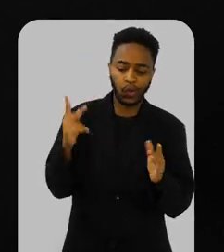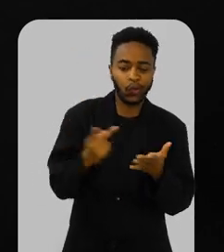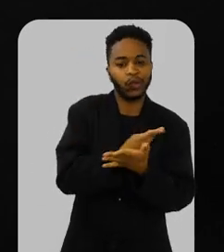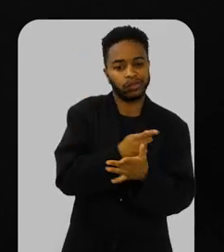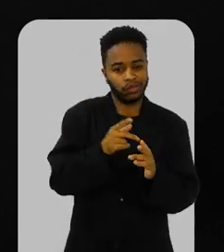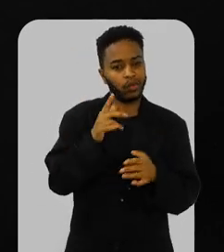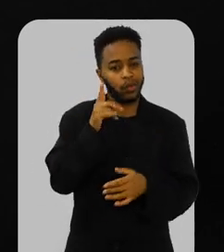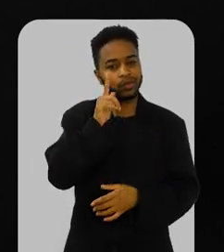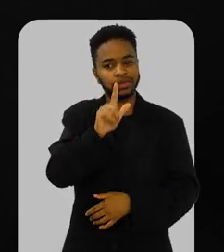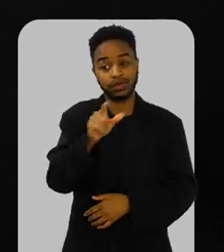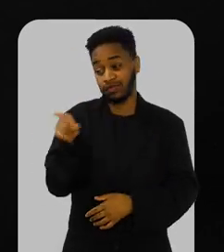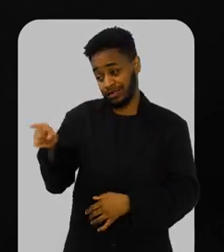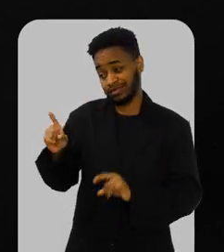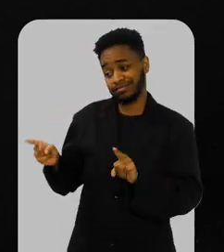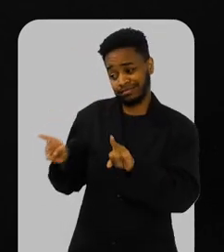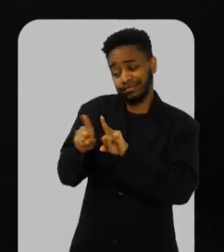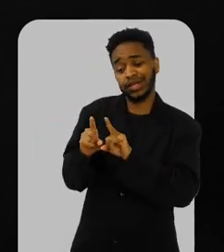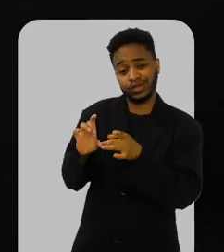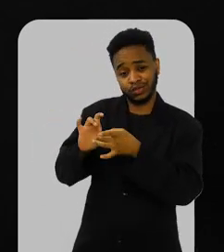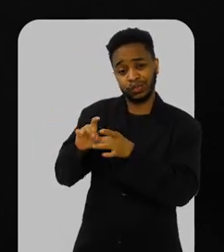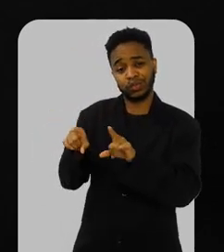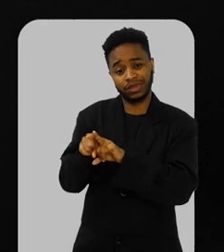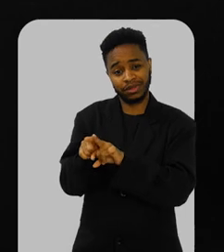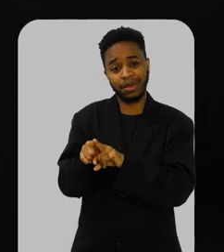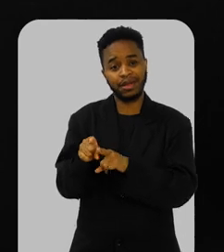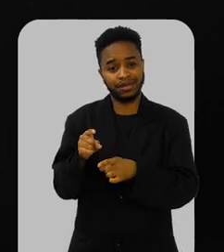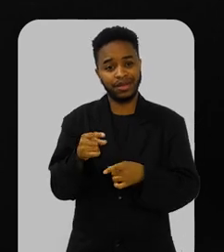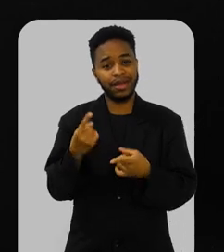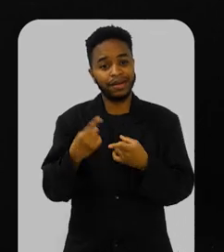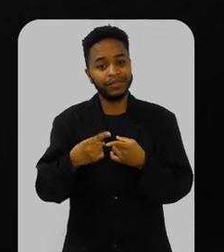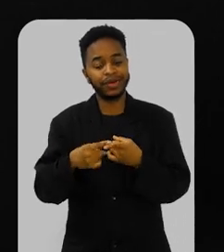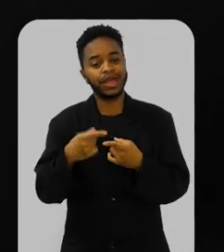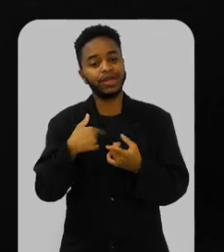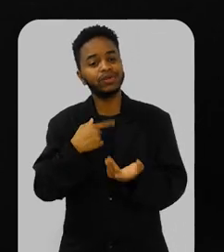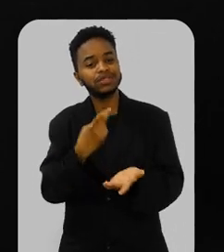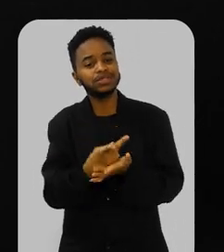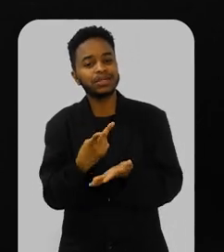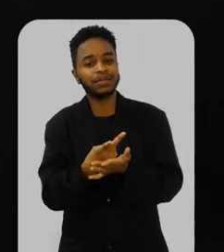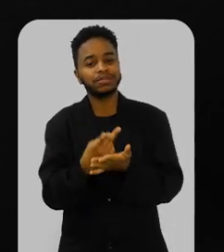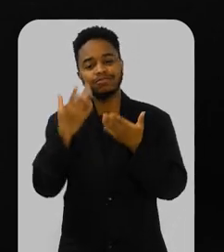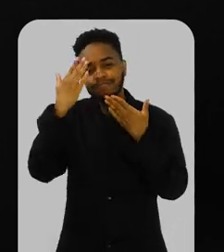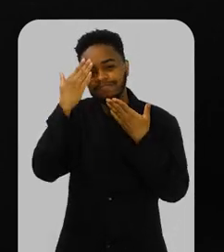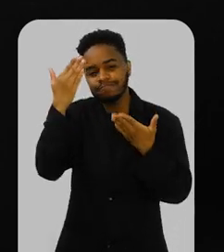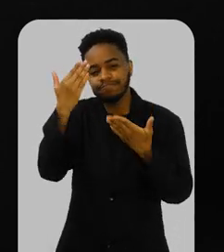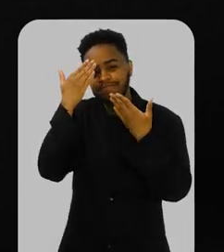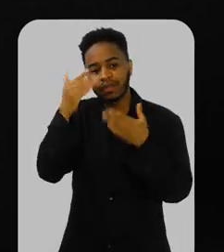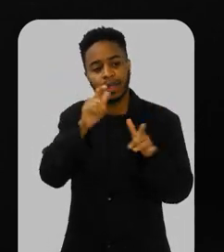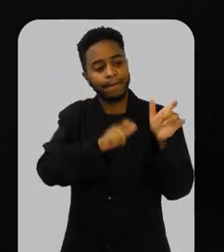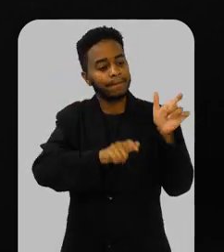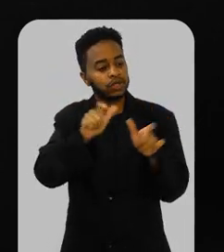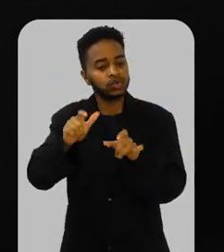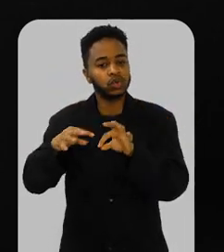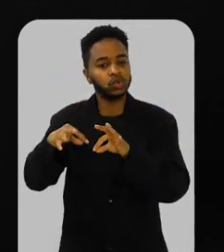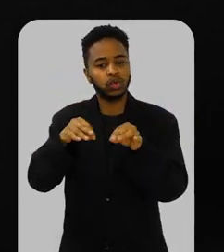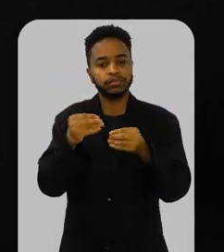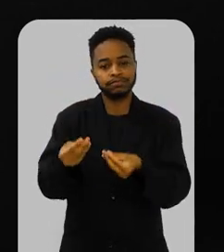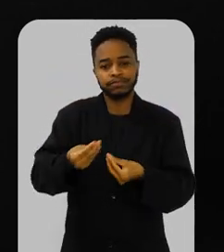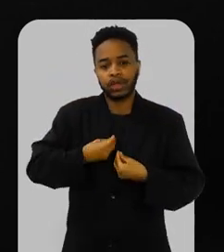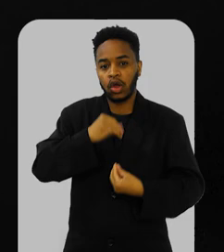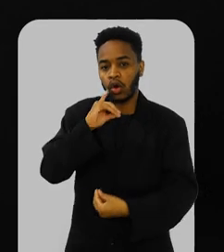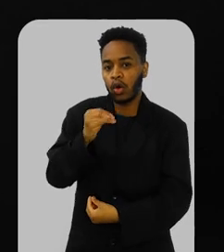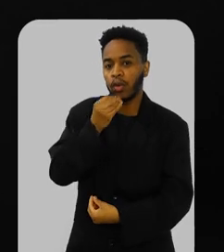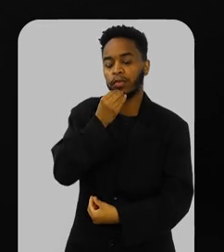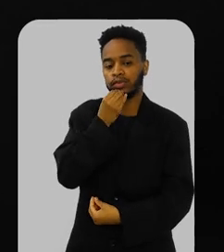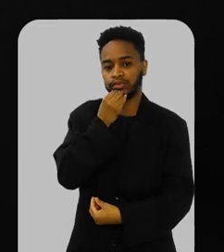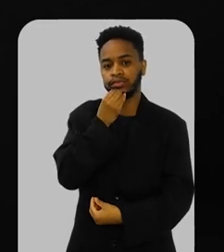seus maiores sonhos. E você é parte disso, né? Você é parte disso. Eu sempre sou muito grato às pessoas que me deram